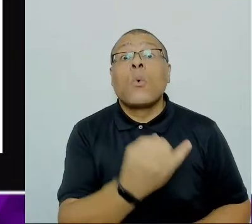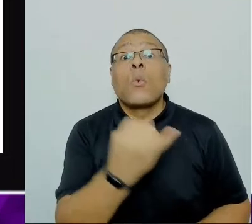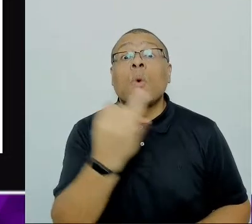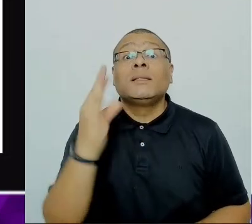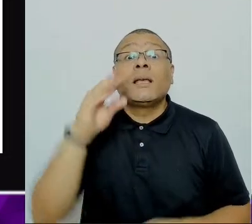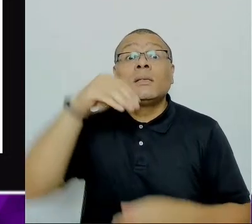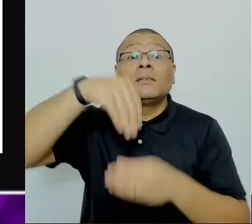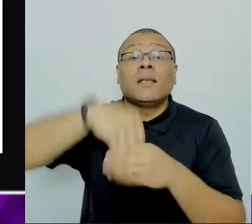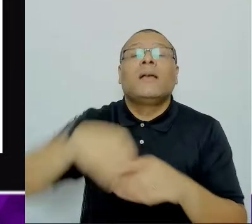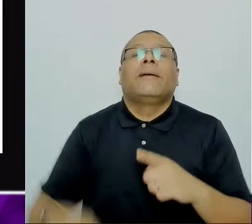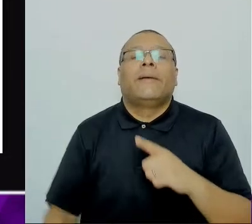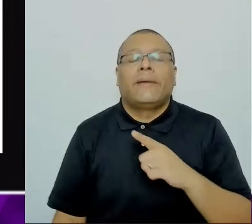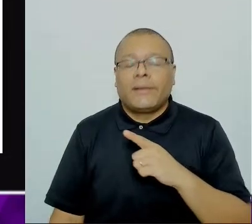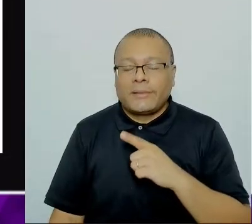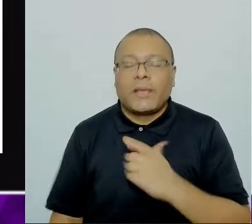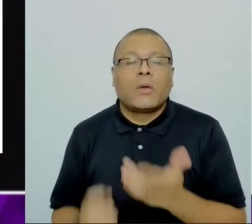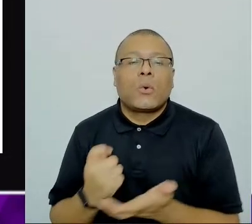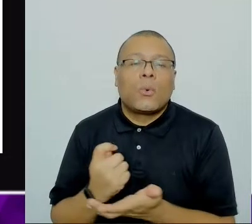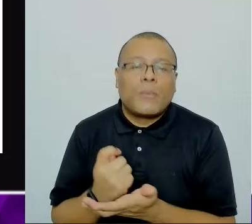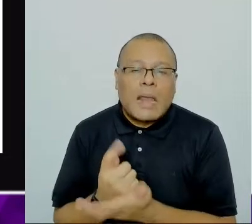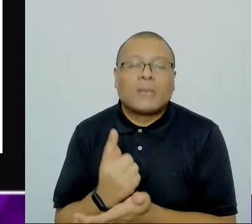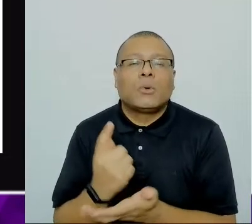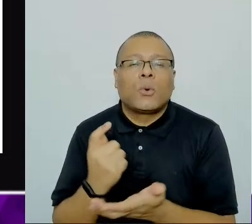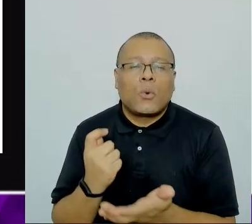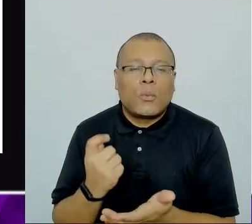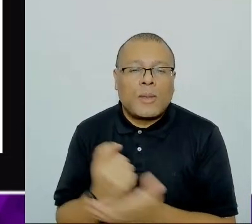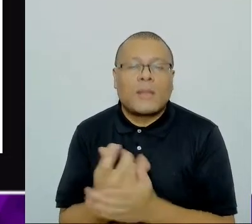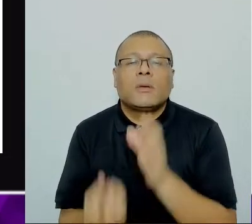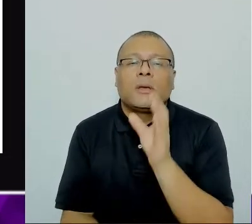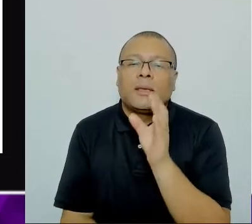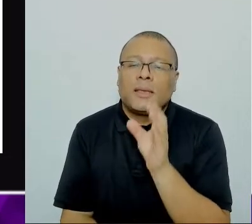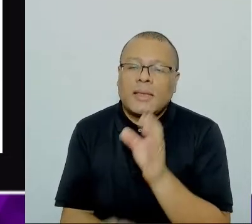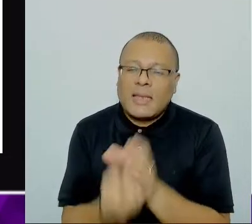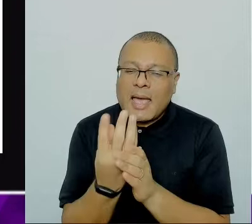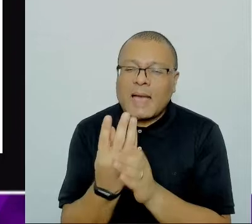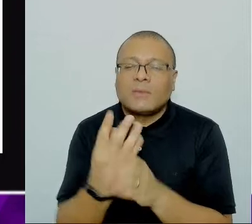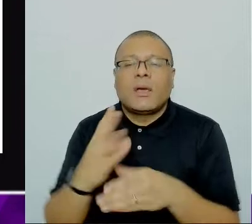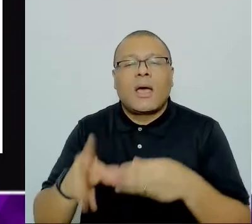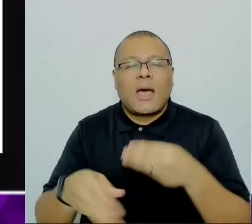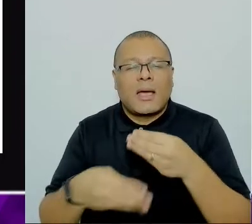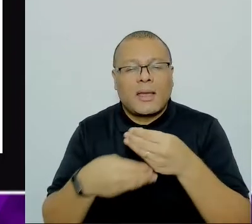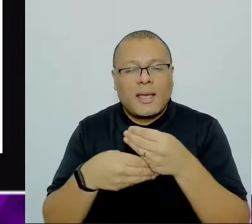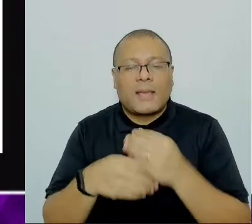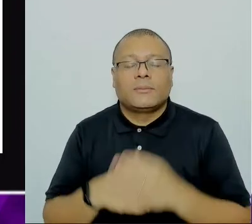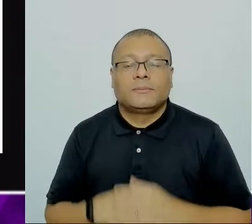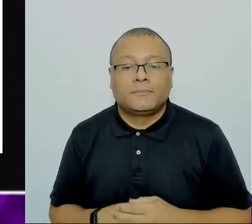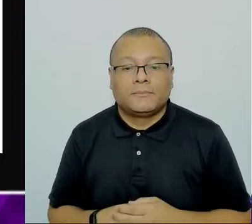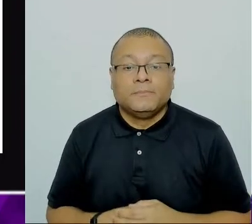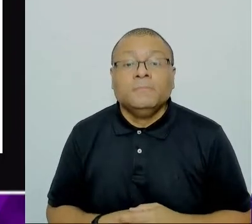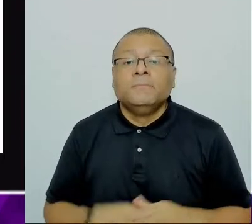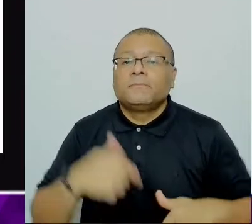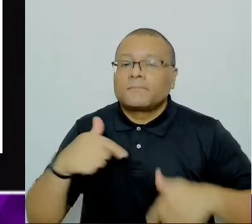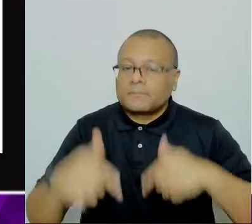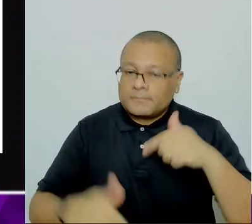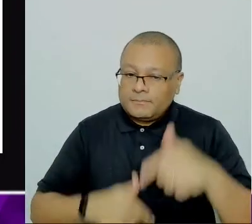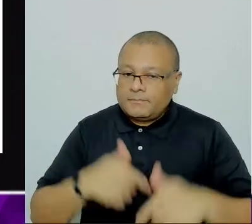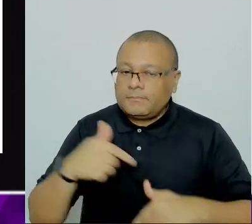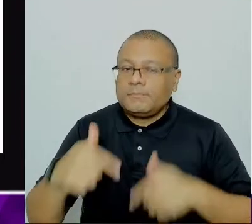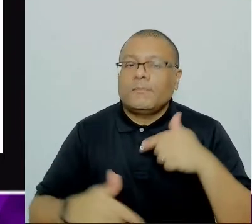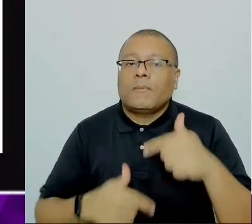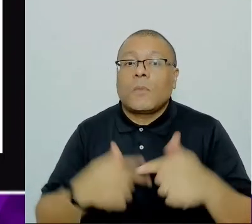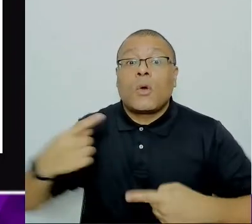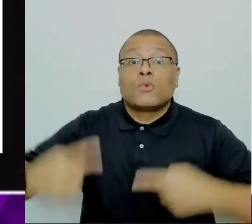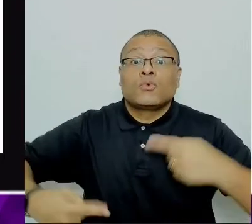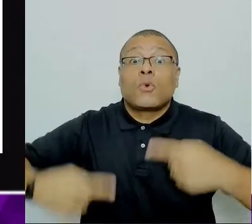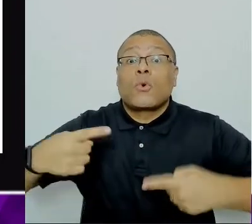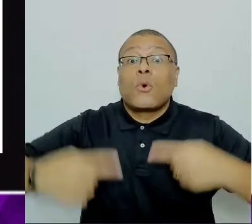Amazon tem comprado, tem criado, tem trazido aí para o mercado. E trabalhando, vejam, ó, olha os concorrentes,